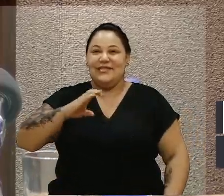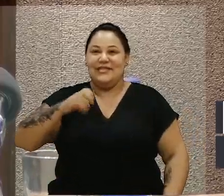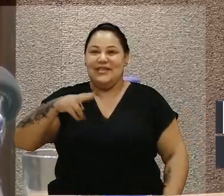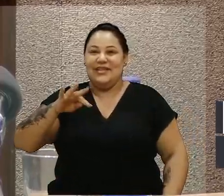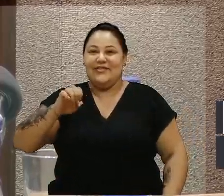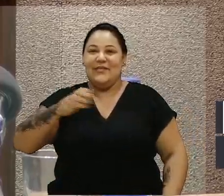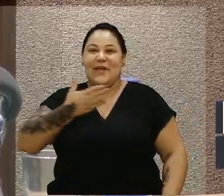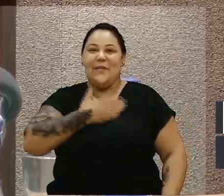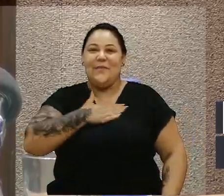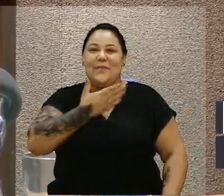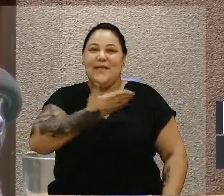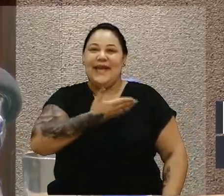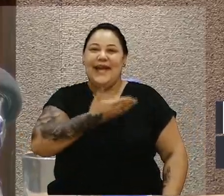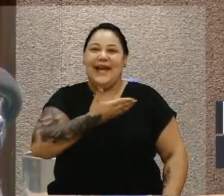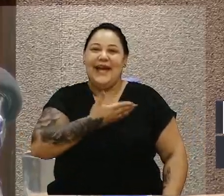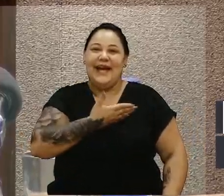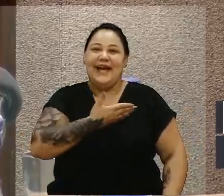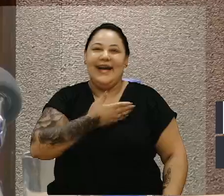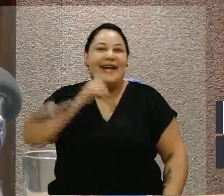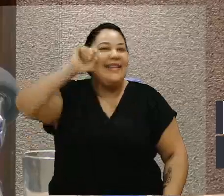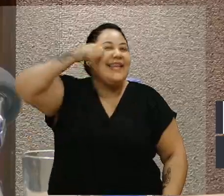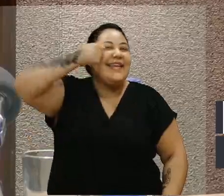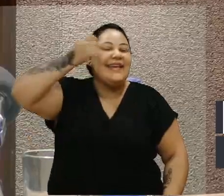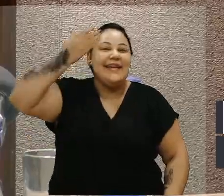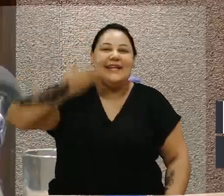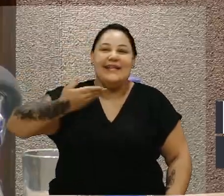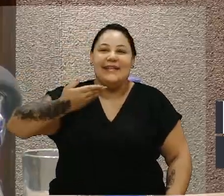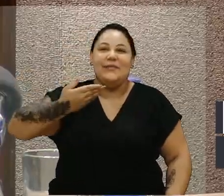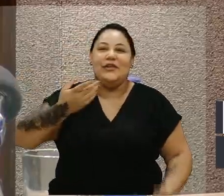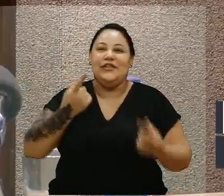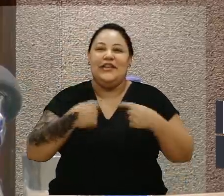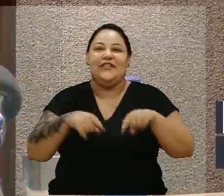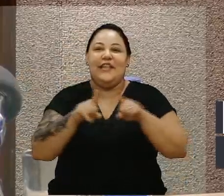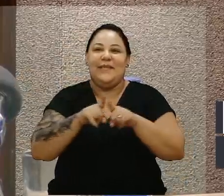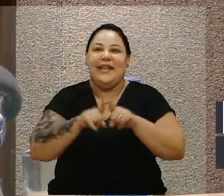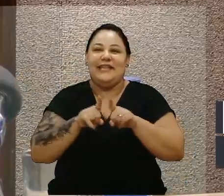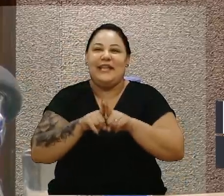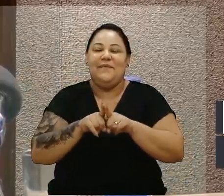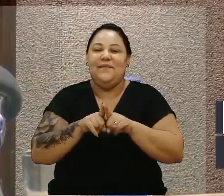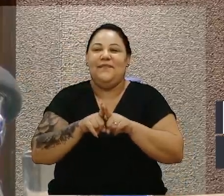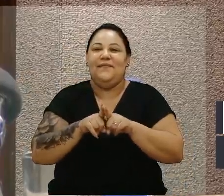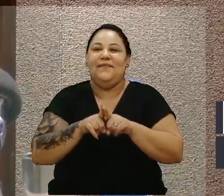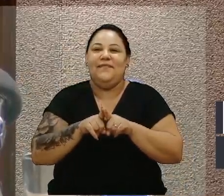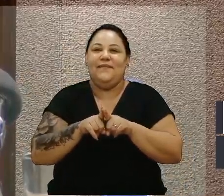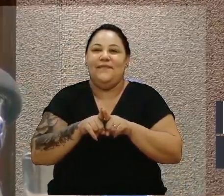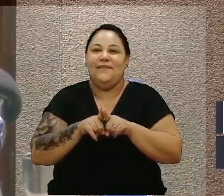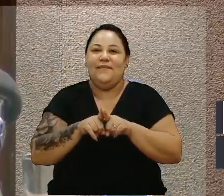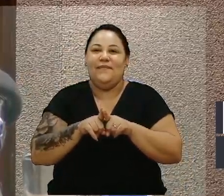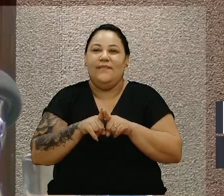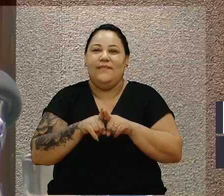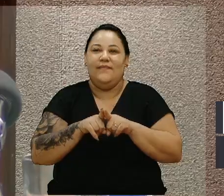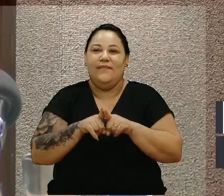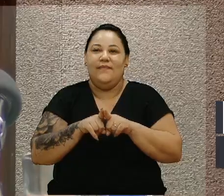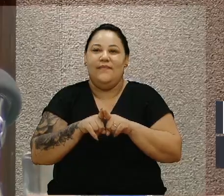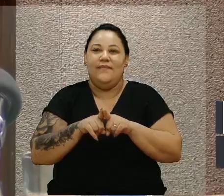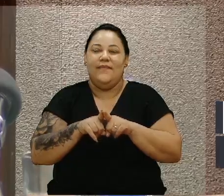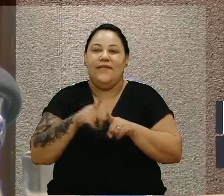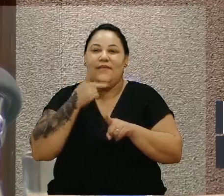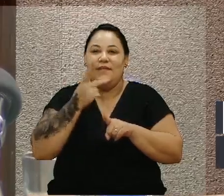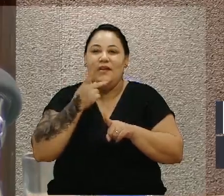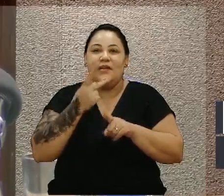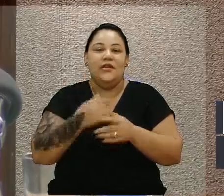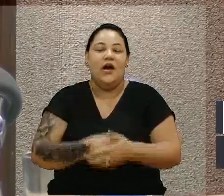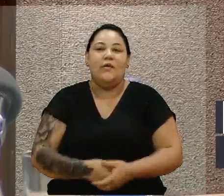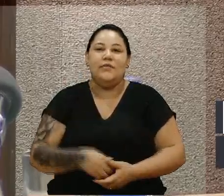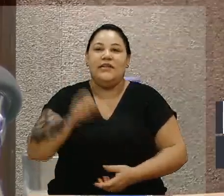né? E que vão usar um tema muito bonito, né? Quilombo, né? Trata da questão do quilombo.